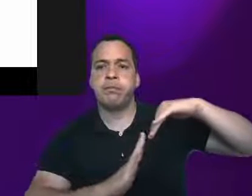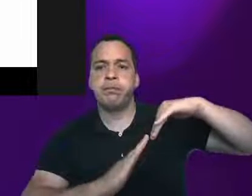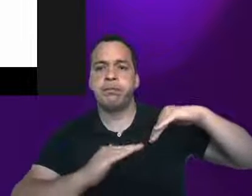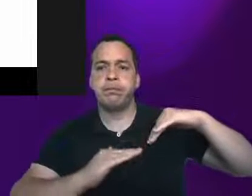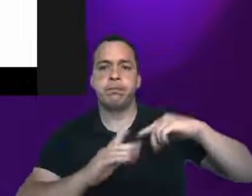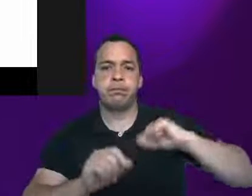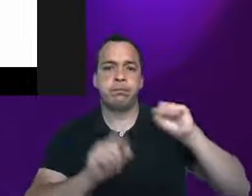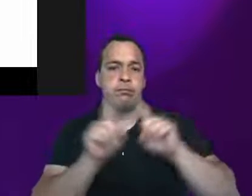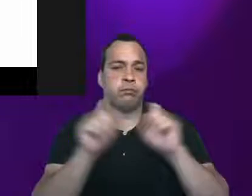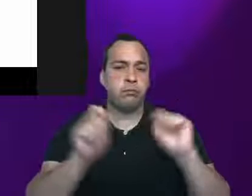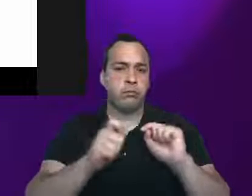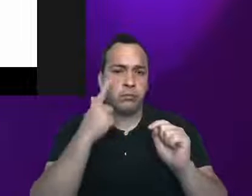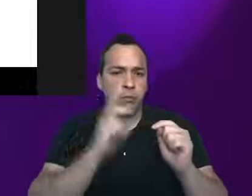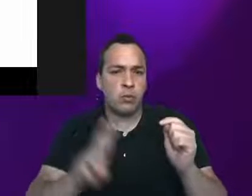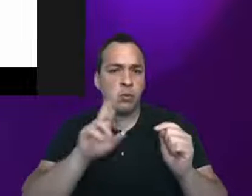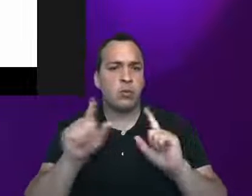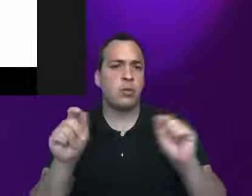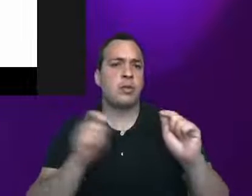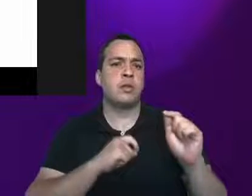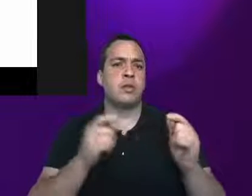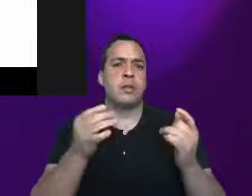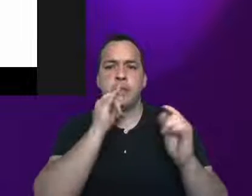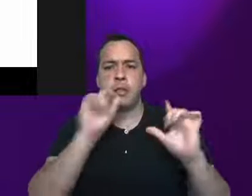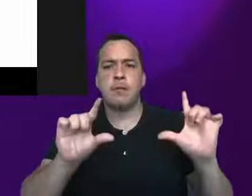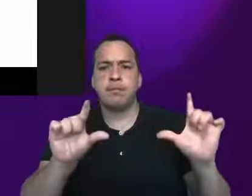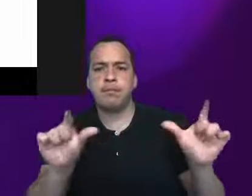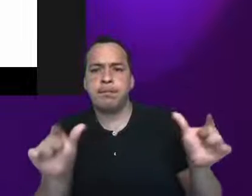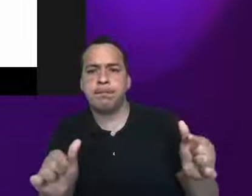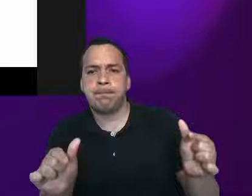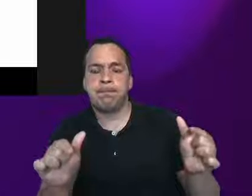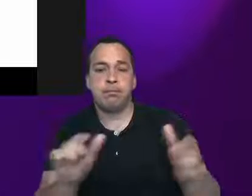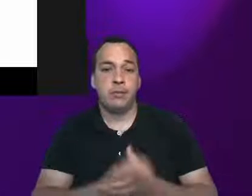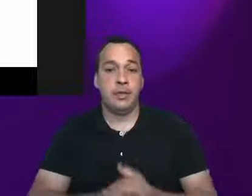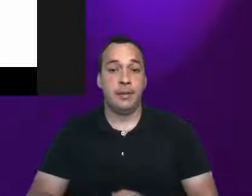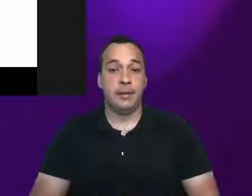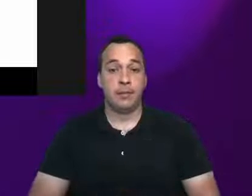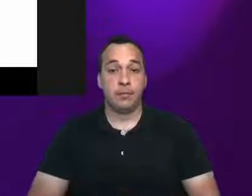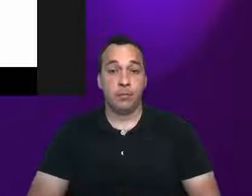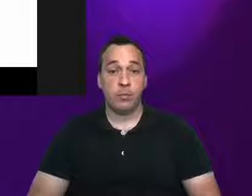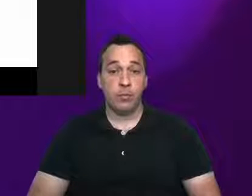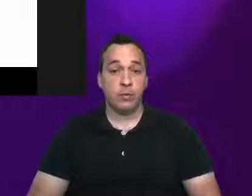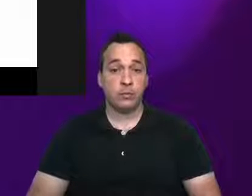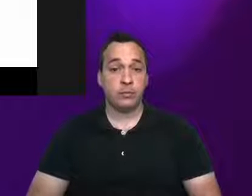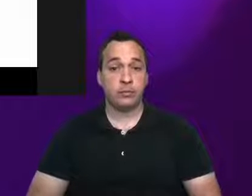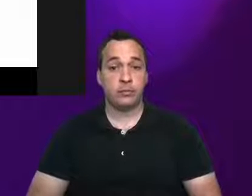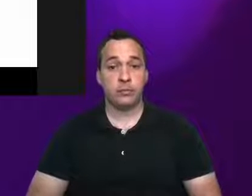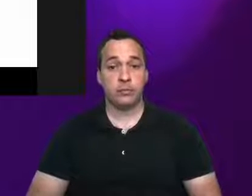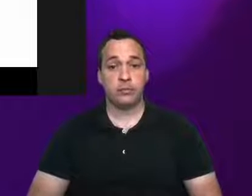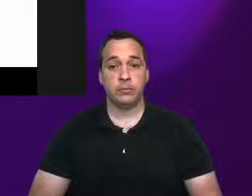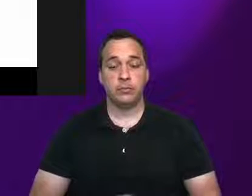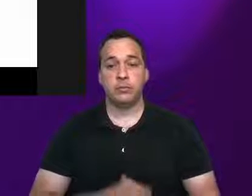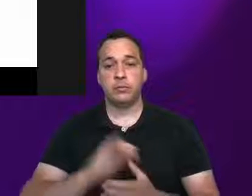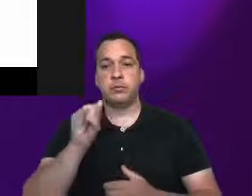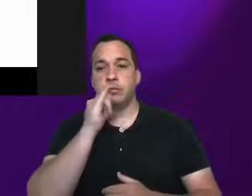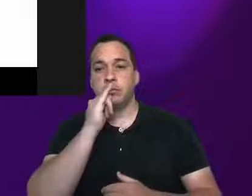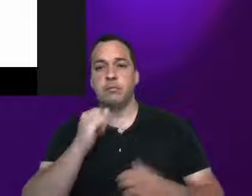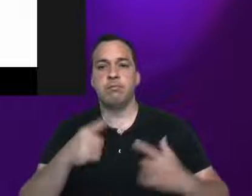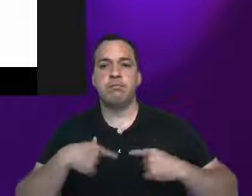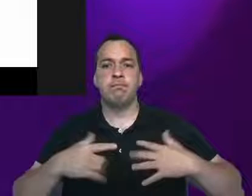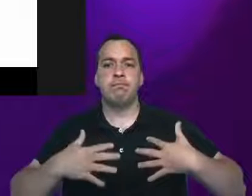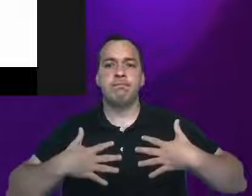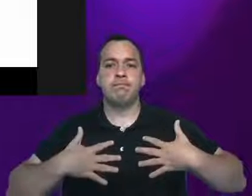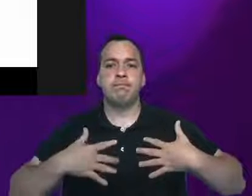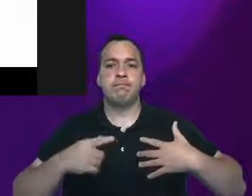também utilizar parâmetros dinâmicos da cava, né? Aproveitando as diferenças da pressão da cavidade torácica na ins e